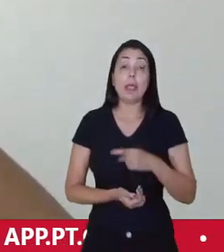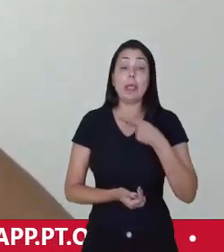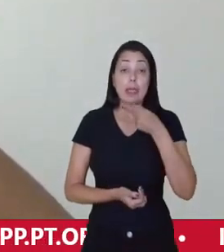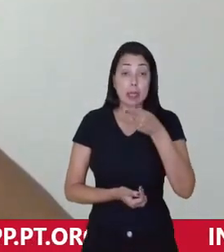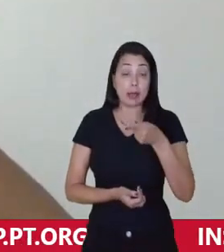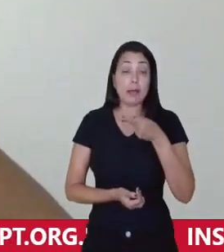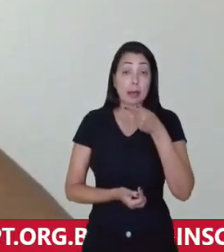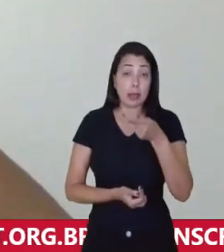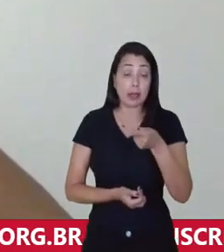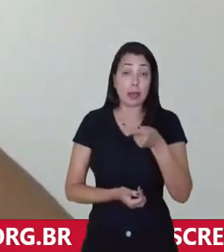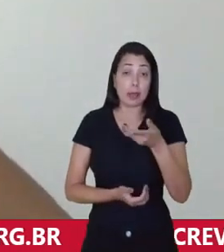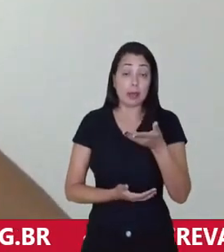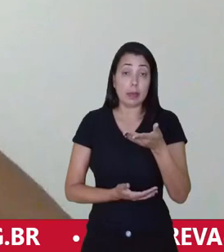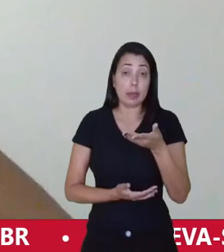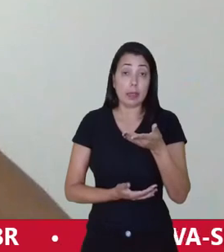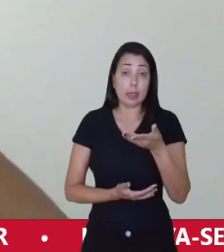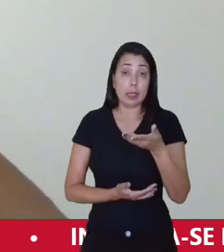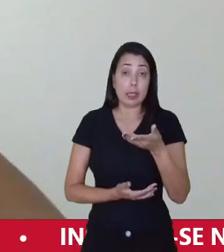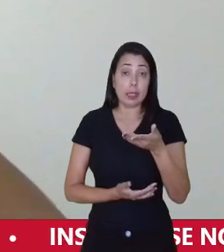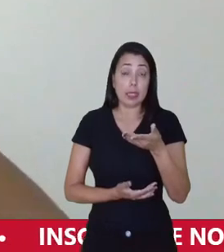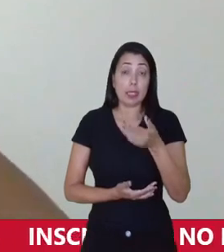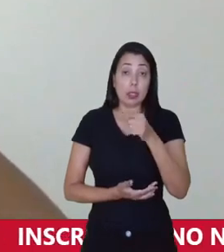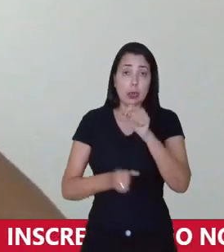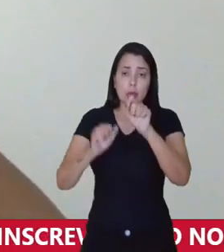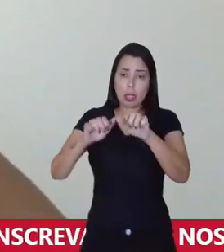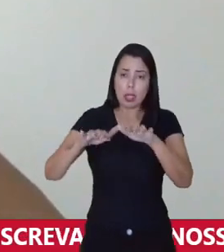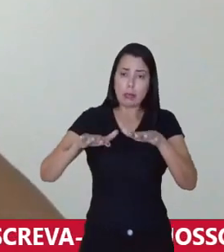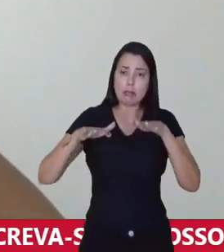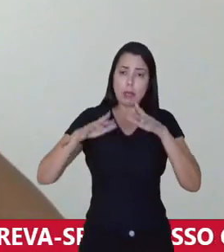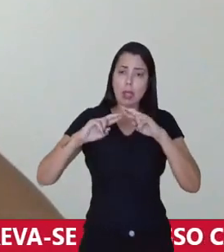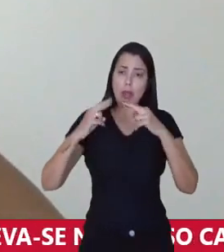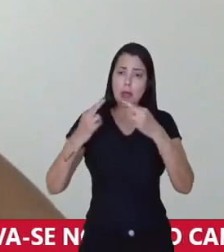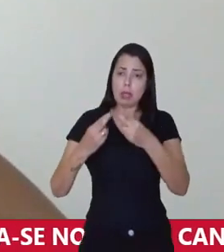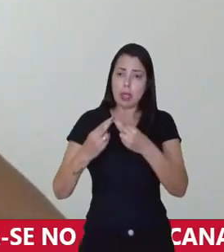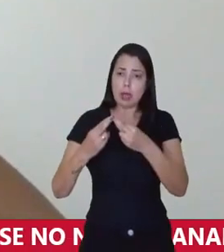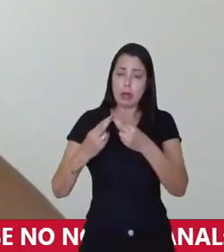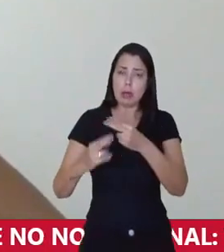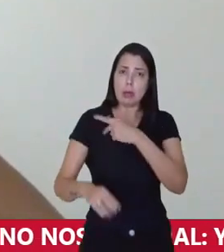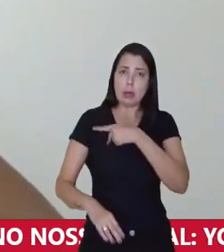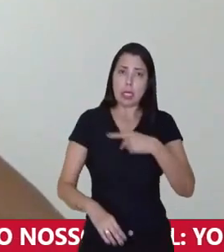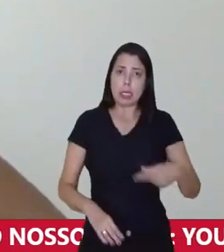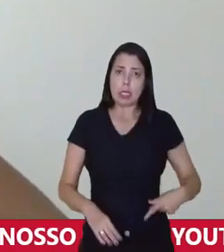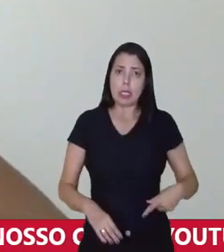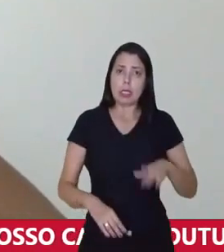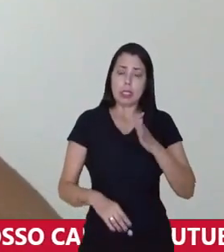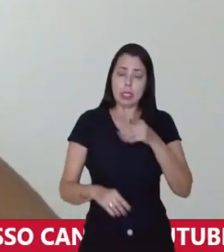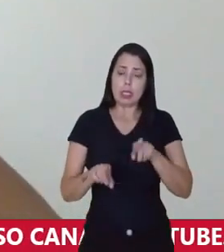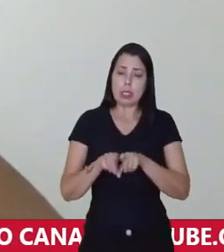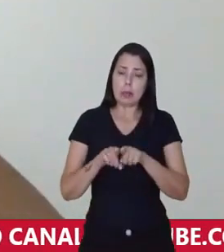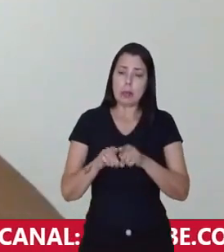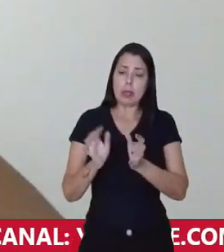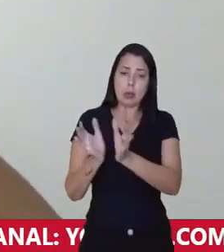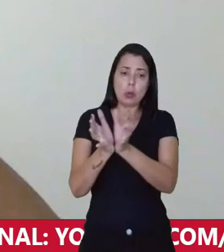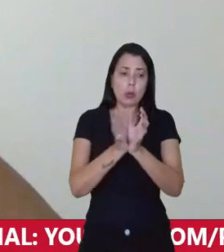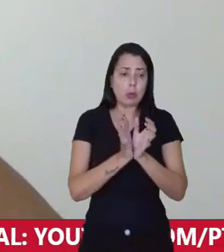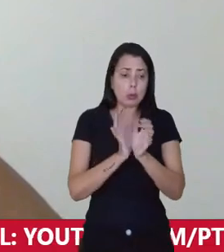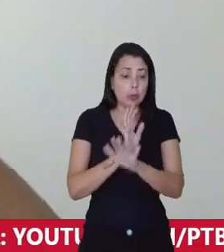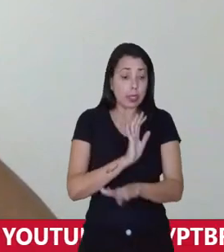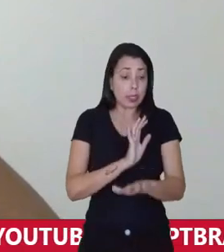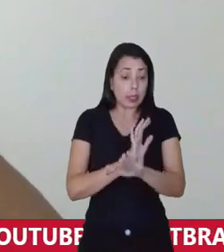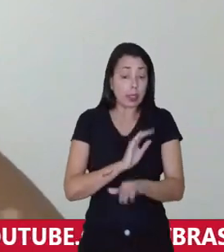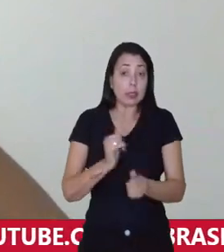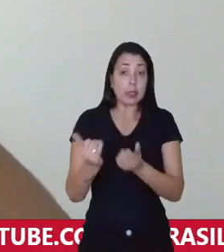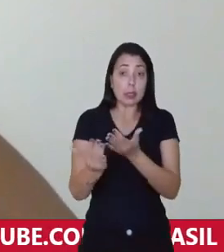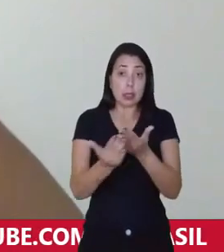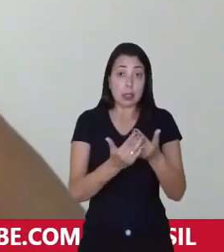nas falas da Assembleia, naquele momento, do presidente da Assembleia Constituinte voltada para a Comissão de Criança e